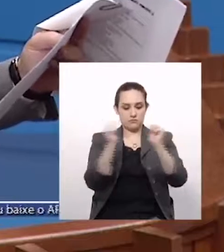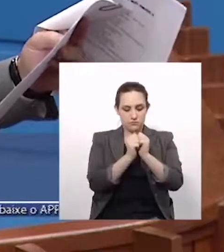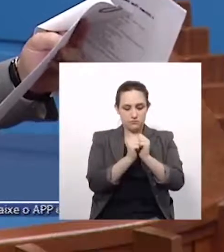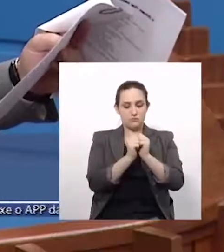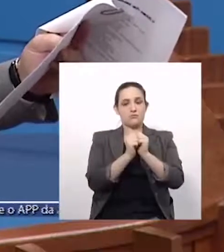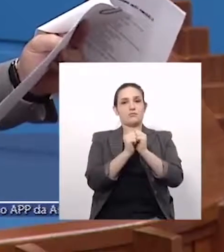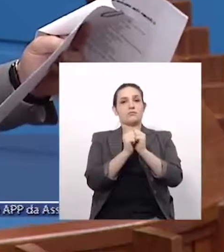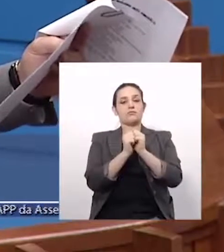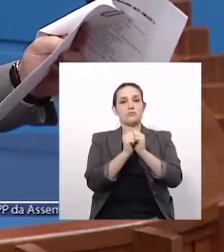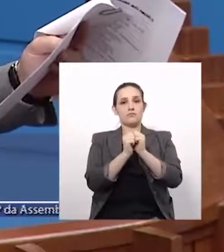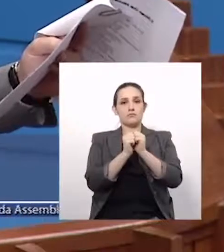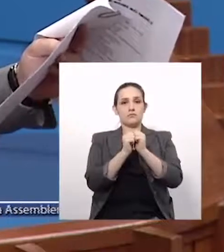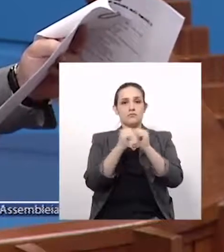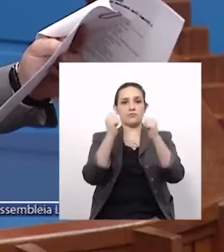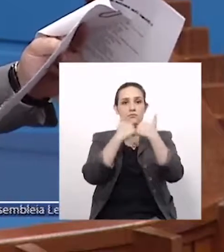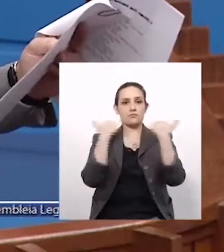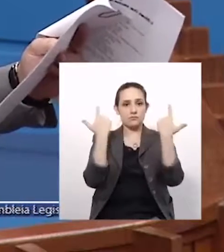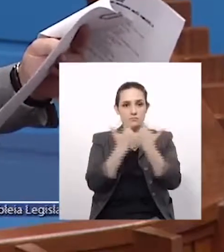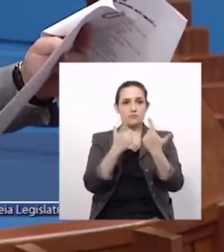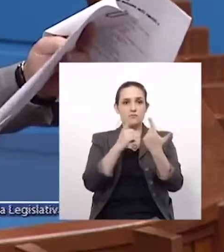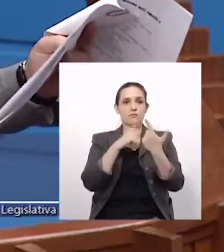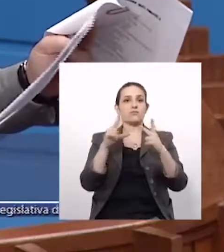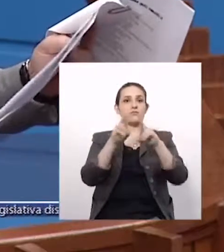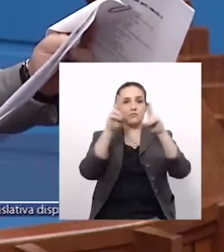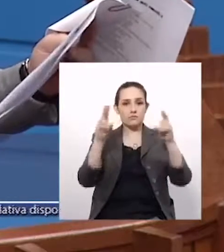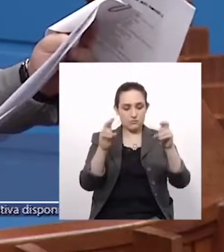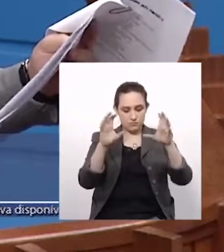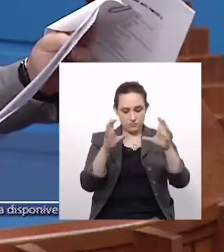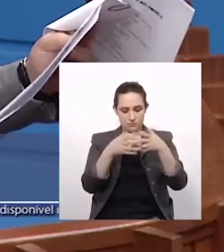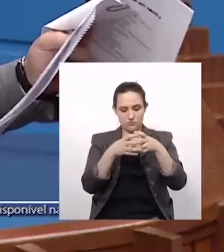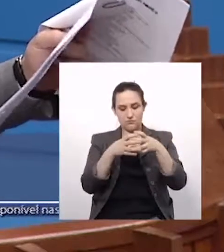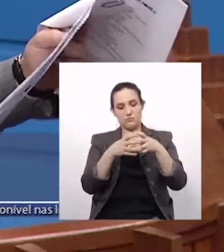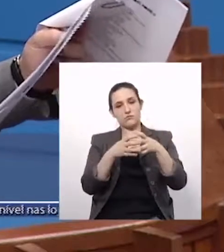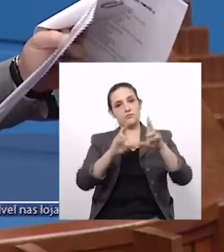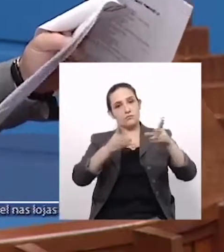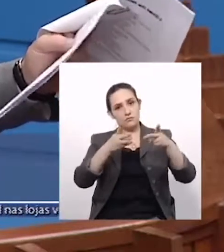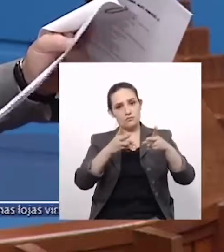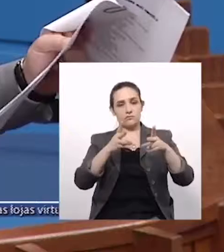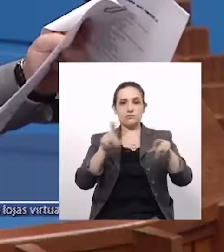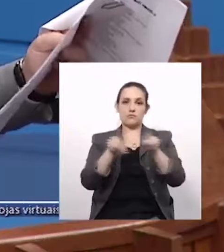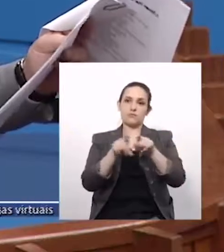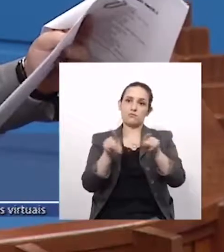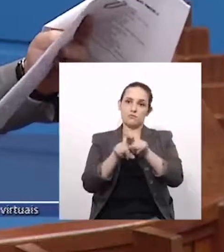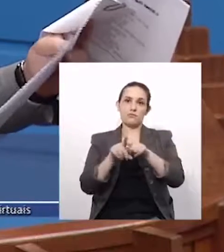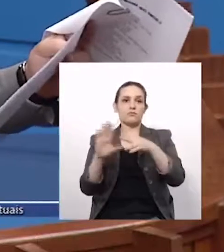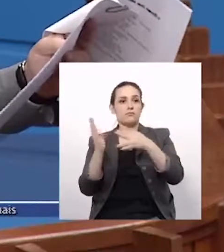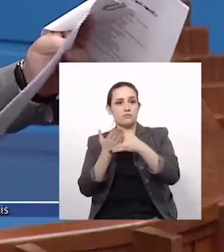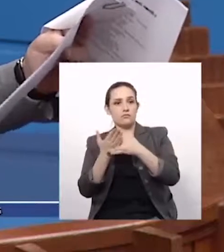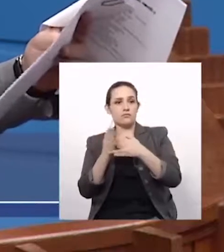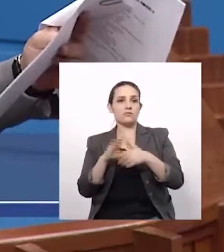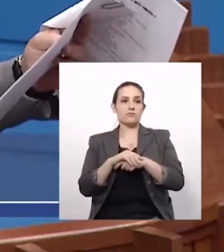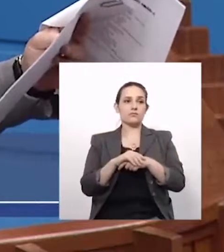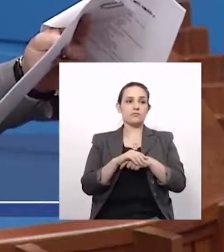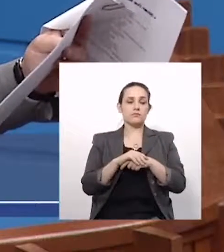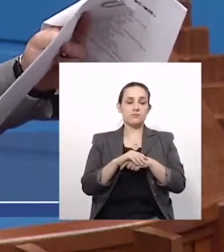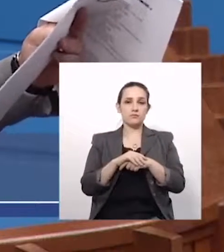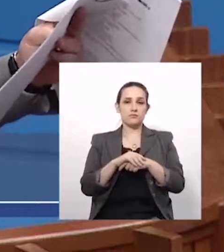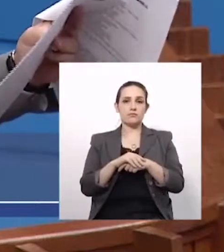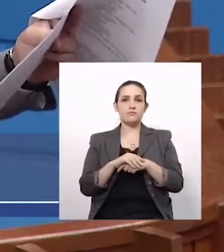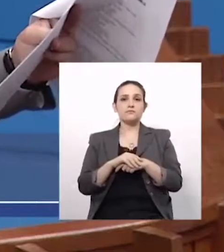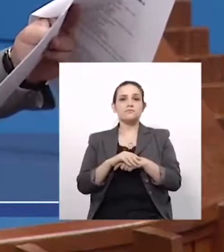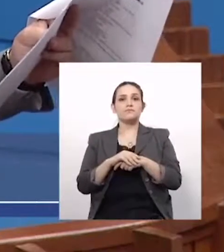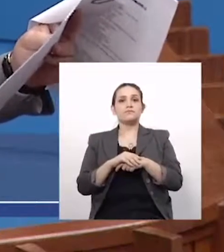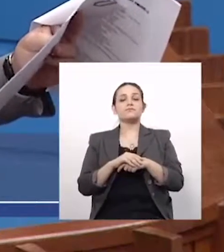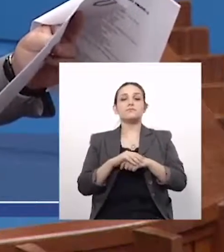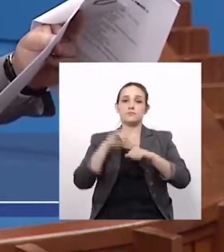casas terão comissões permanentes e temporárias, constituídas na forma e com as atribuições previstas no respectivo regimento ou no ato